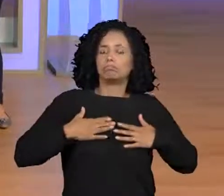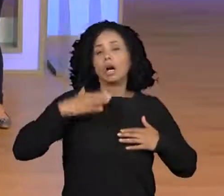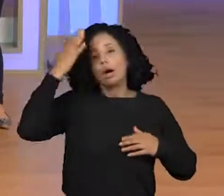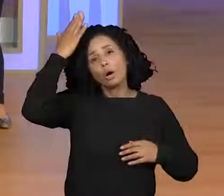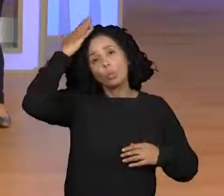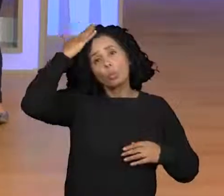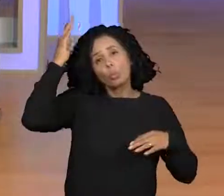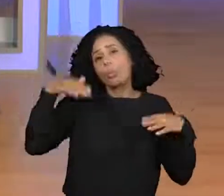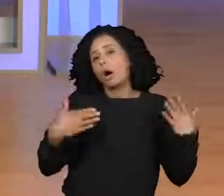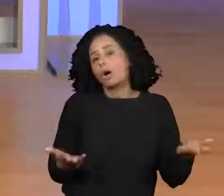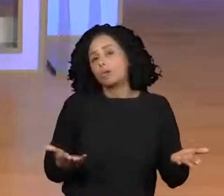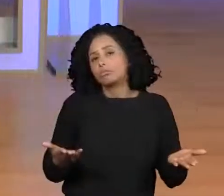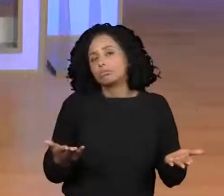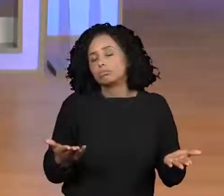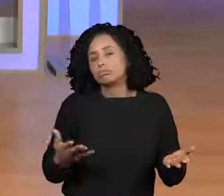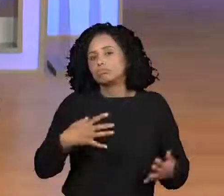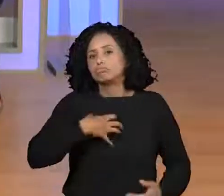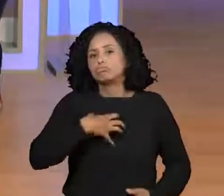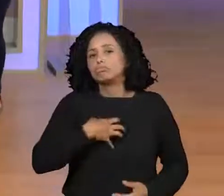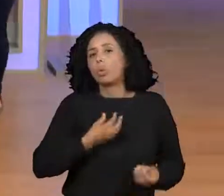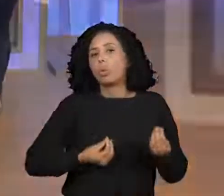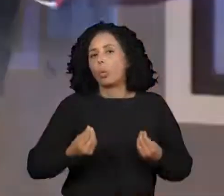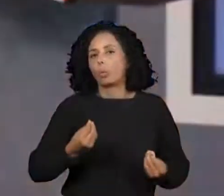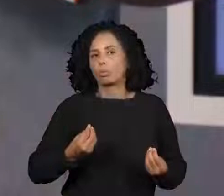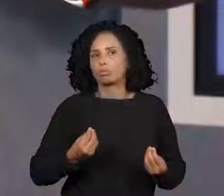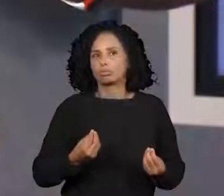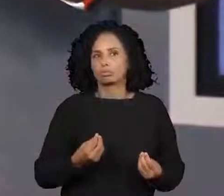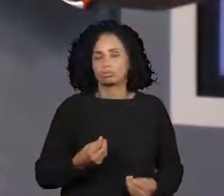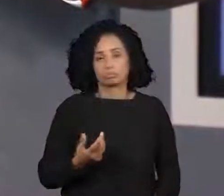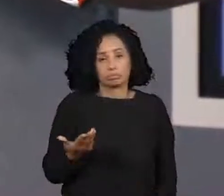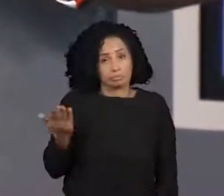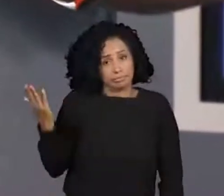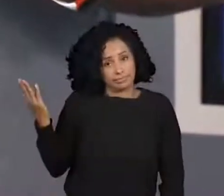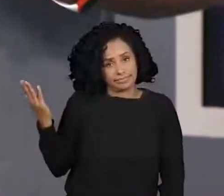assim, pelo som que a gente ouve,